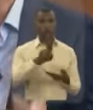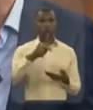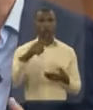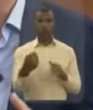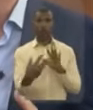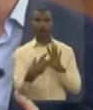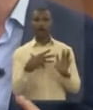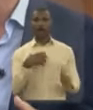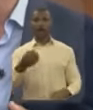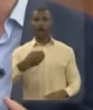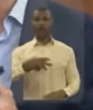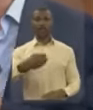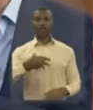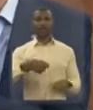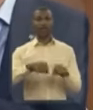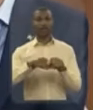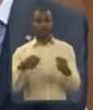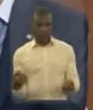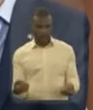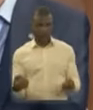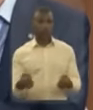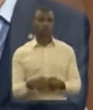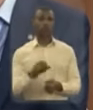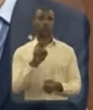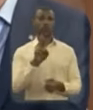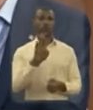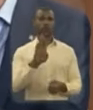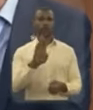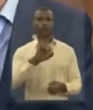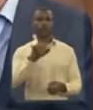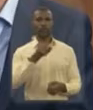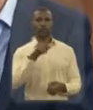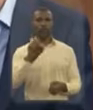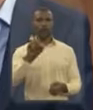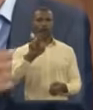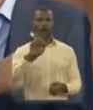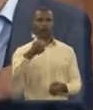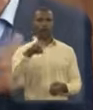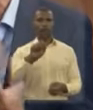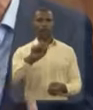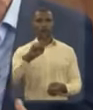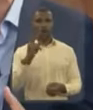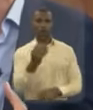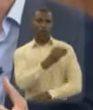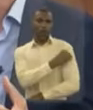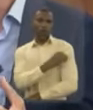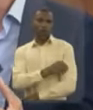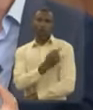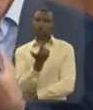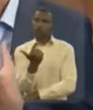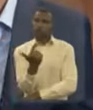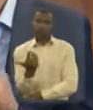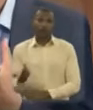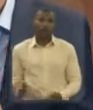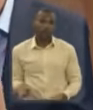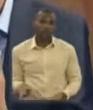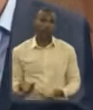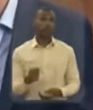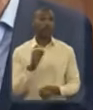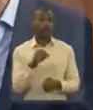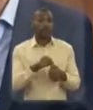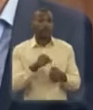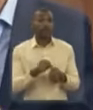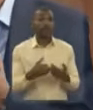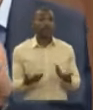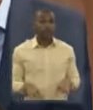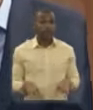x tá quebrado né na na UBS do João Ramalho não tem nem algodão para Quem toma vacina o que que você vai fazer